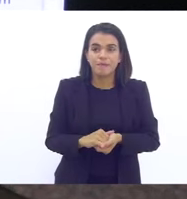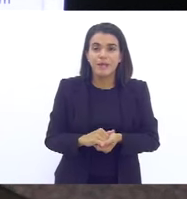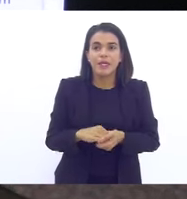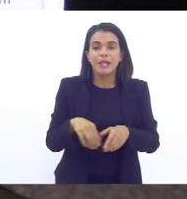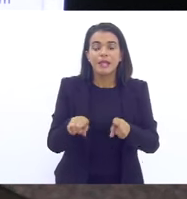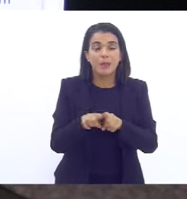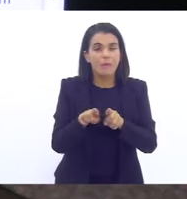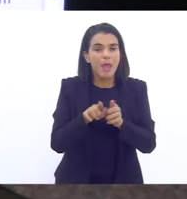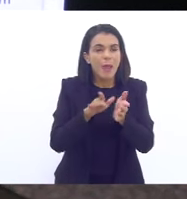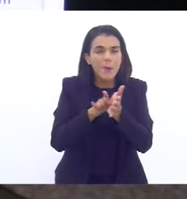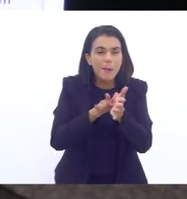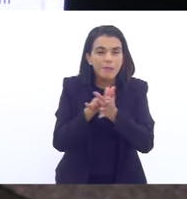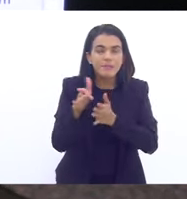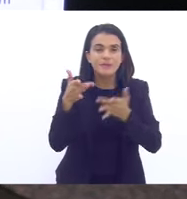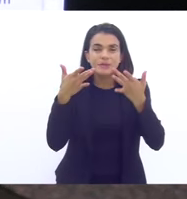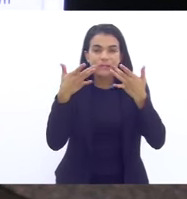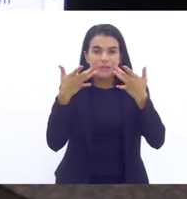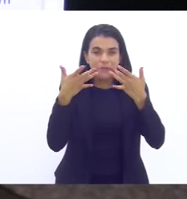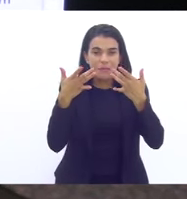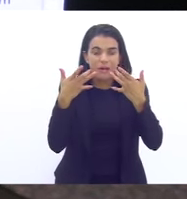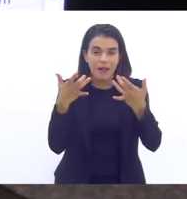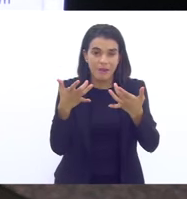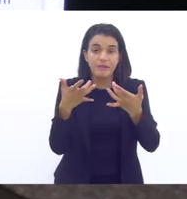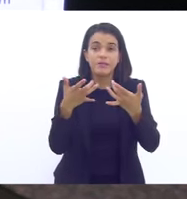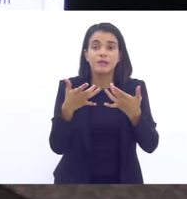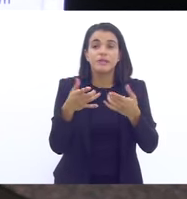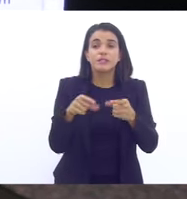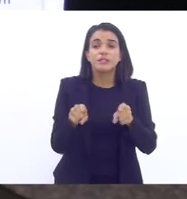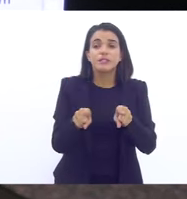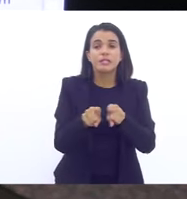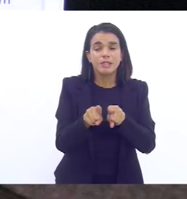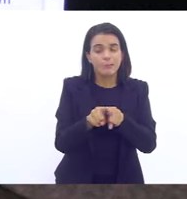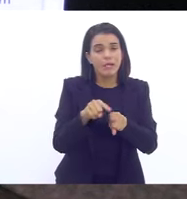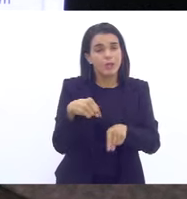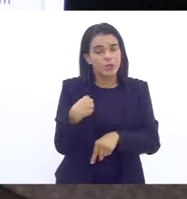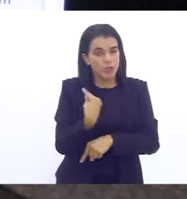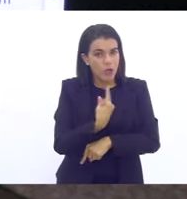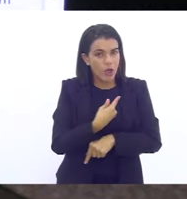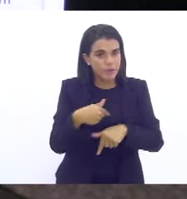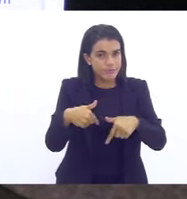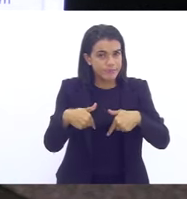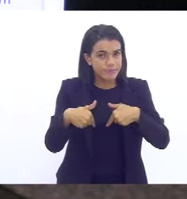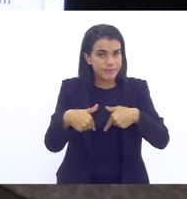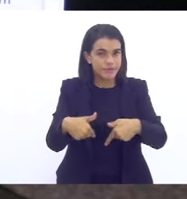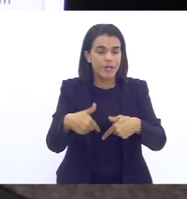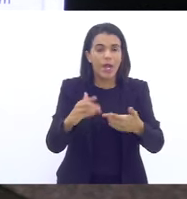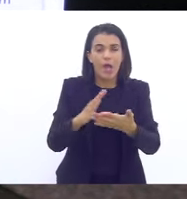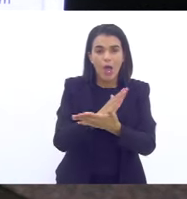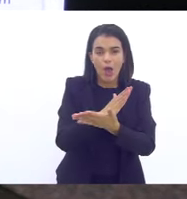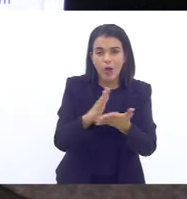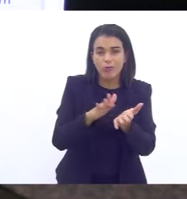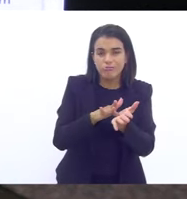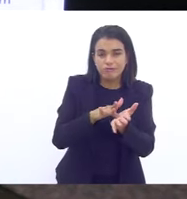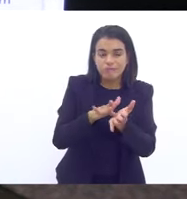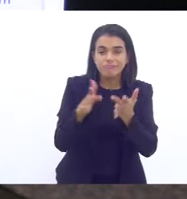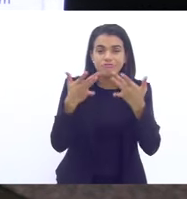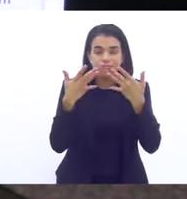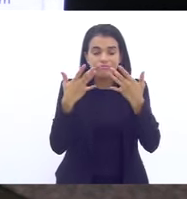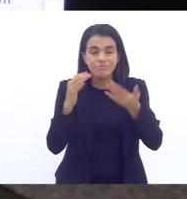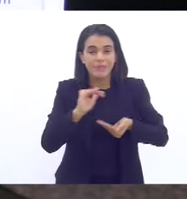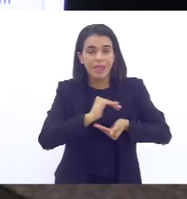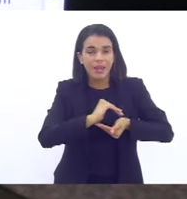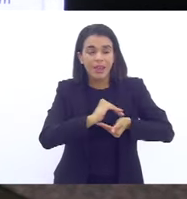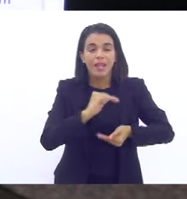o simulado que eles realizaram e fizemos, né, alguns simulados de defesa civil e reuniões